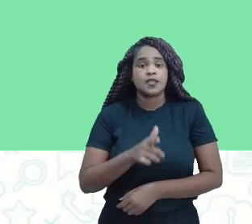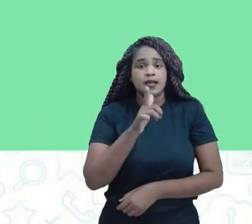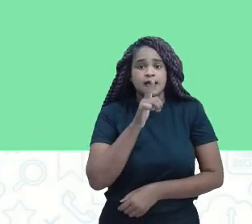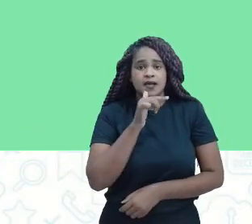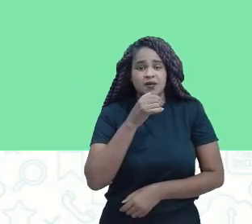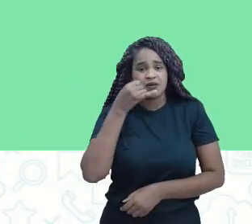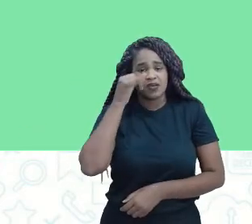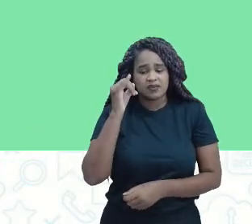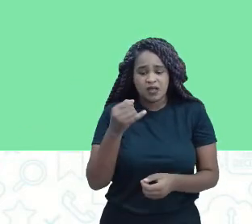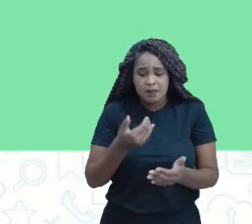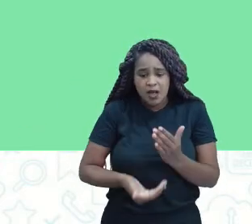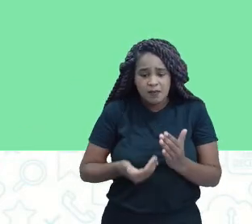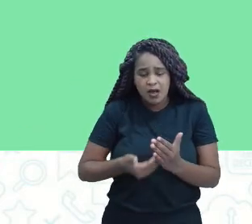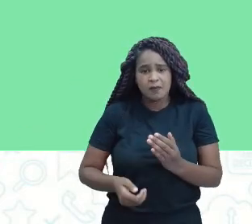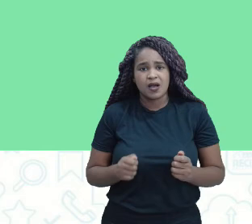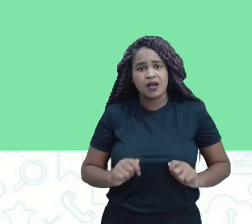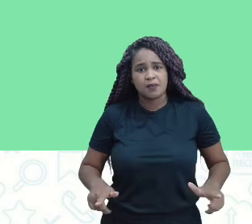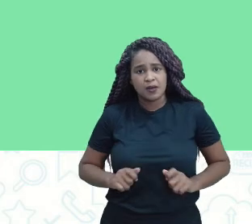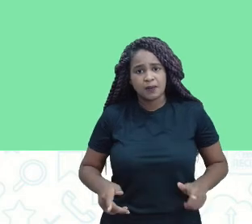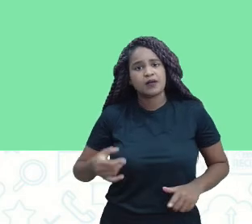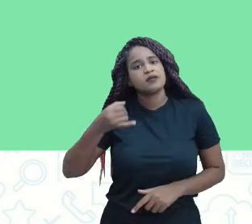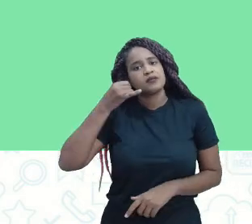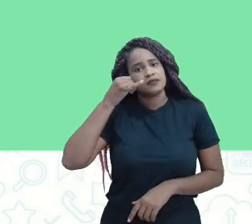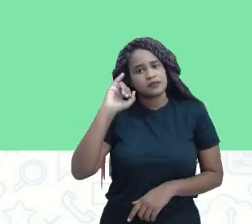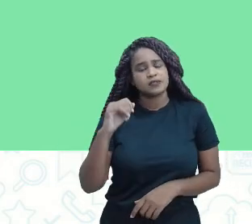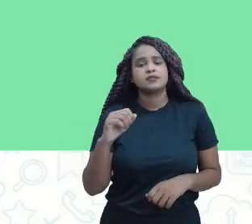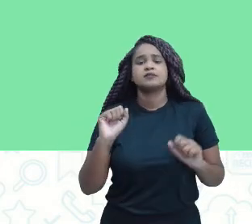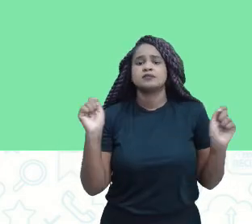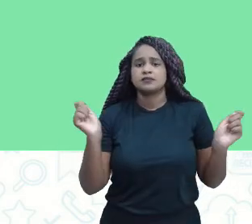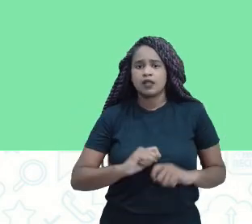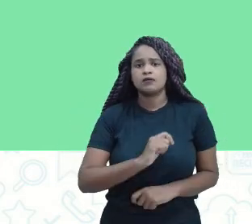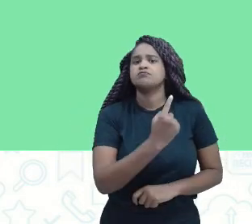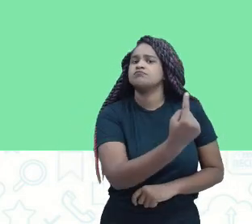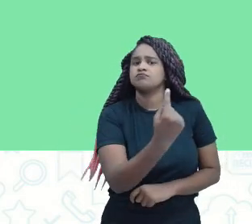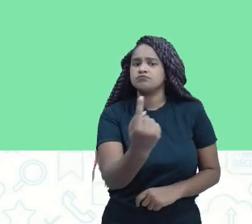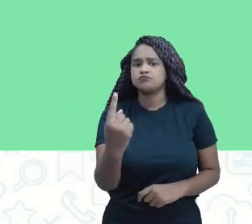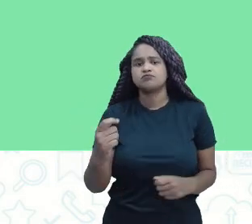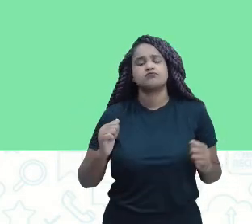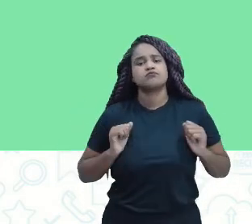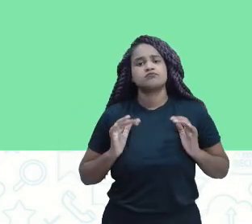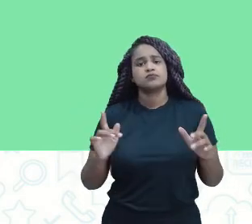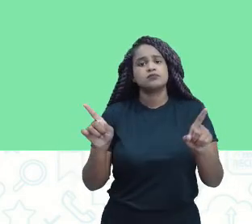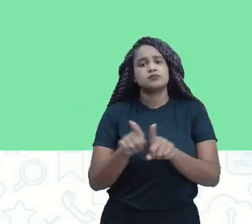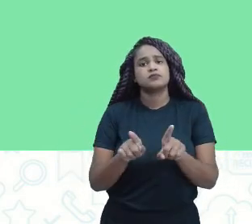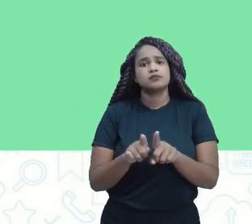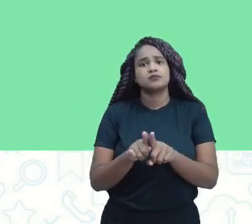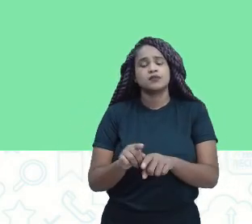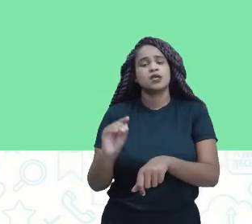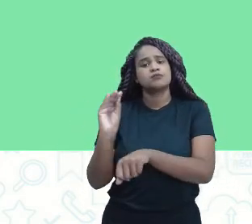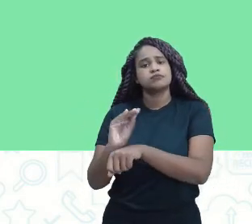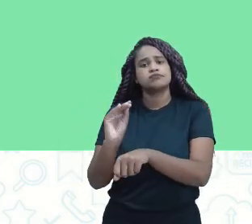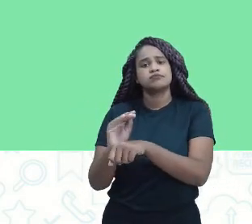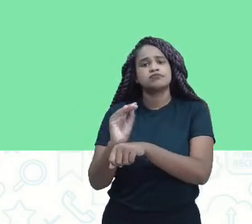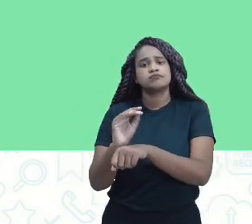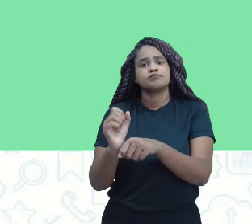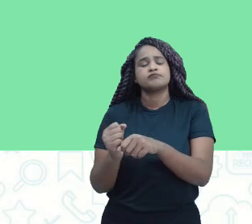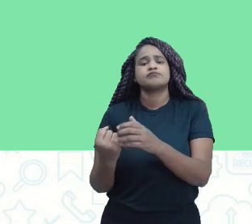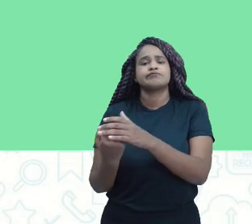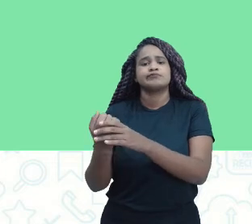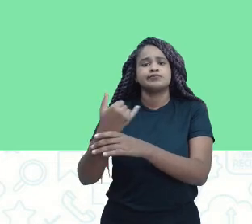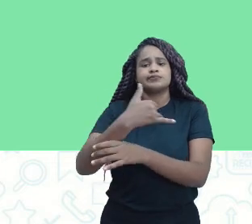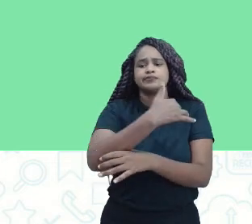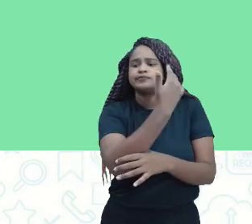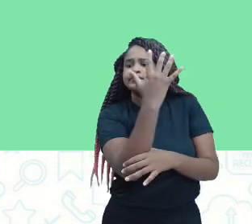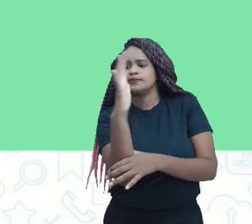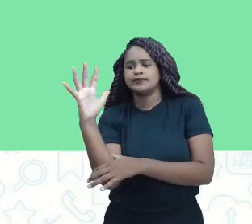de água, né? A gente pode fazer essas pequenas ações individuais. Preserve as plantas, né? Se você puder